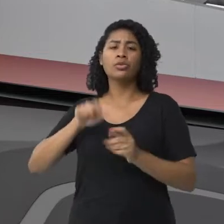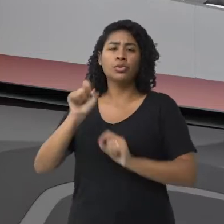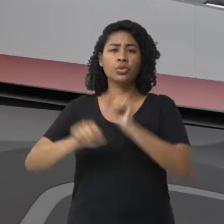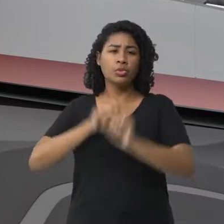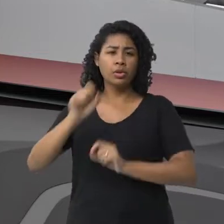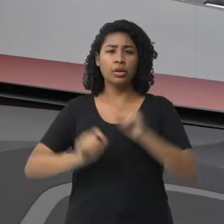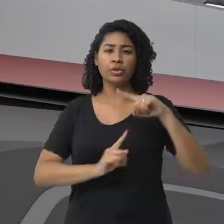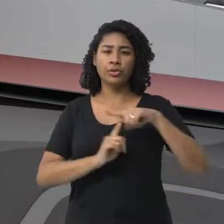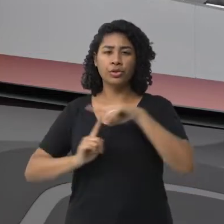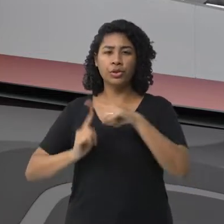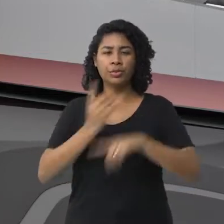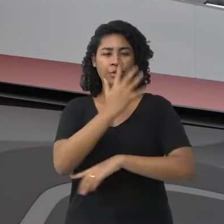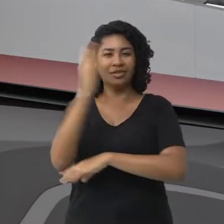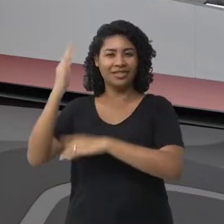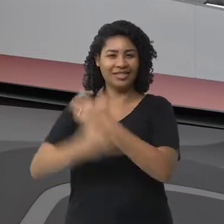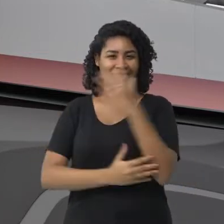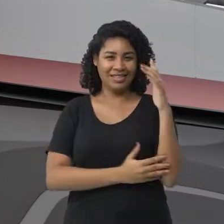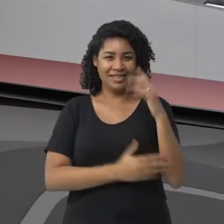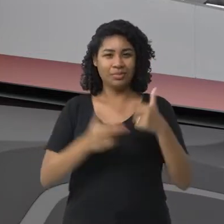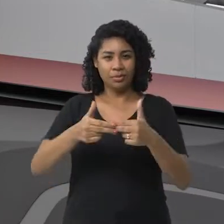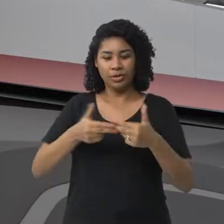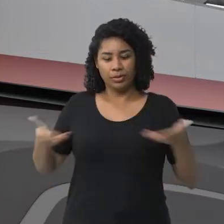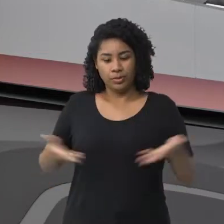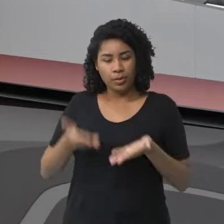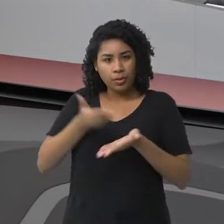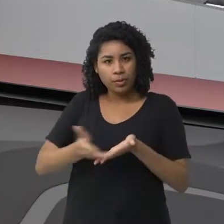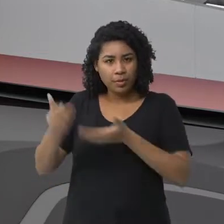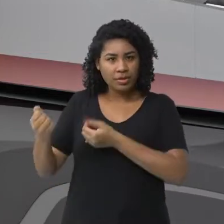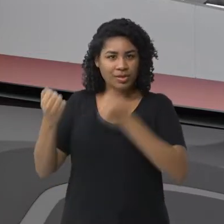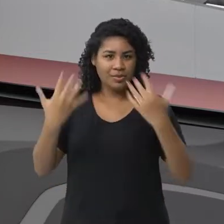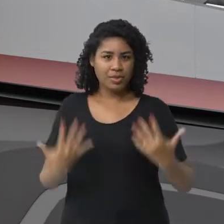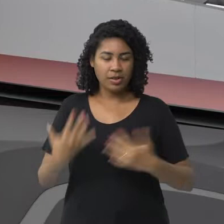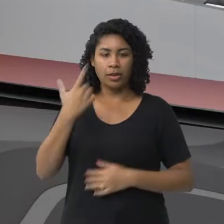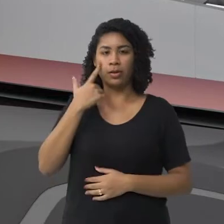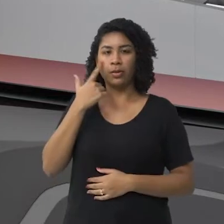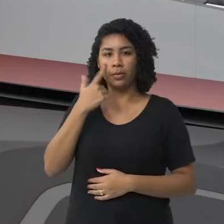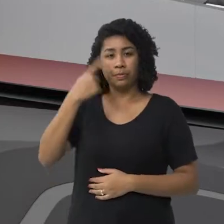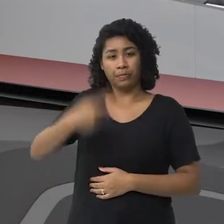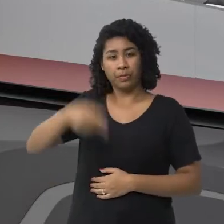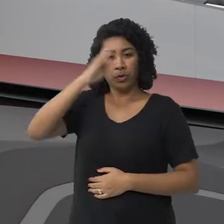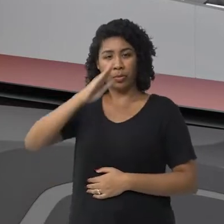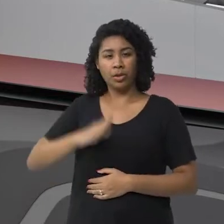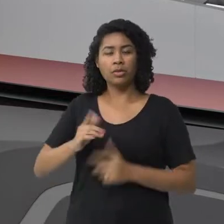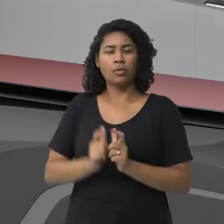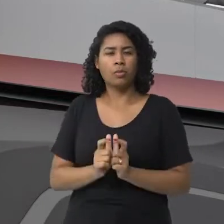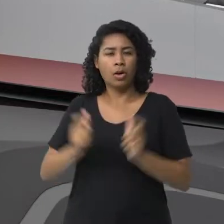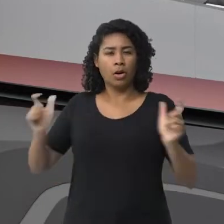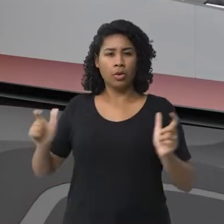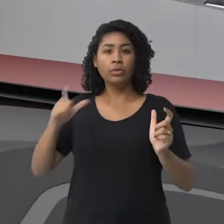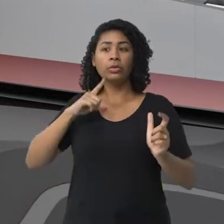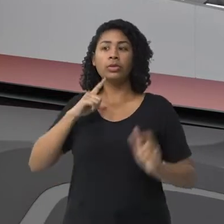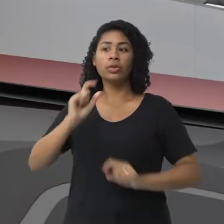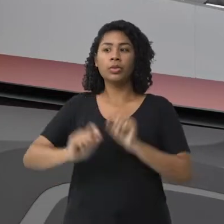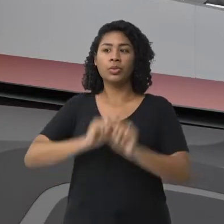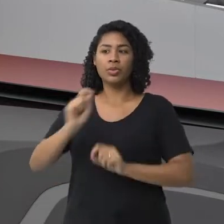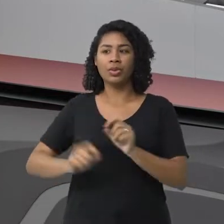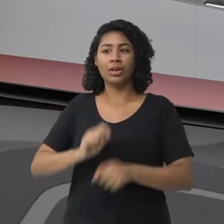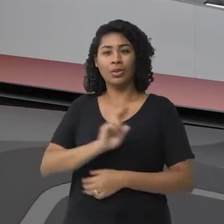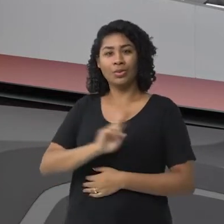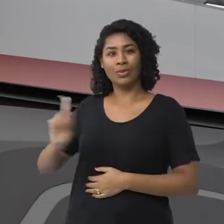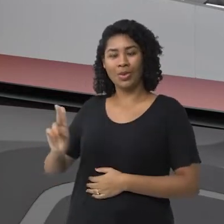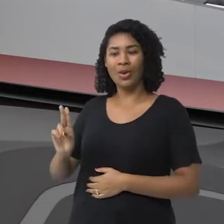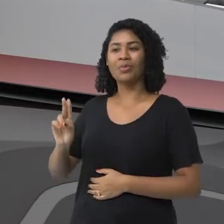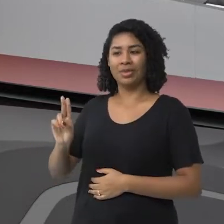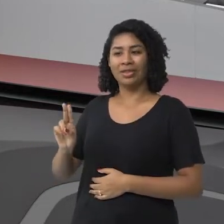vegetais. E é aí que a gente entra. Basicamente, a formação vegetal predominante acaba levando o nome do